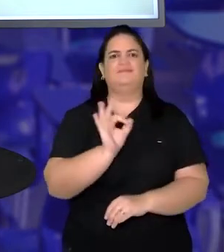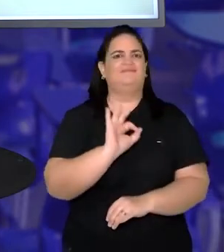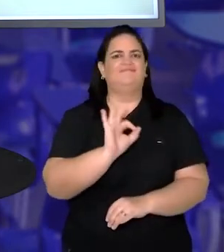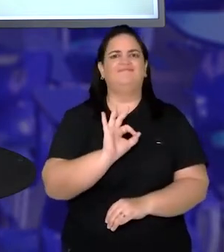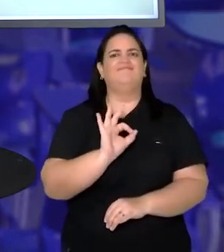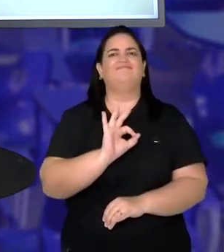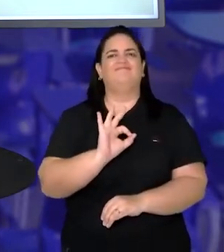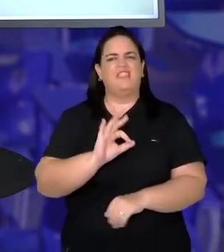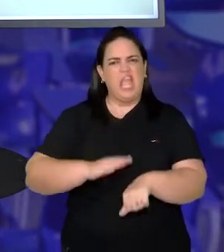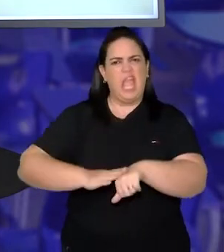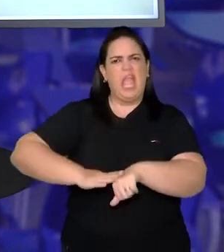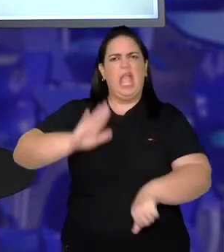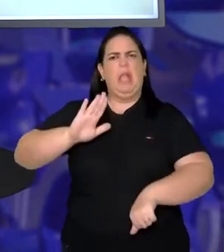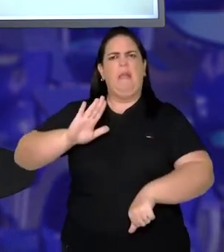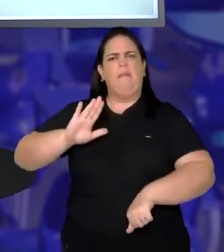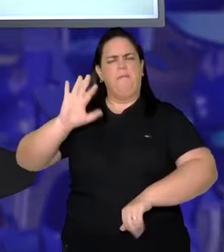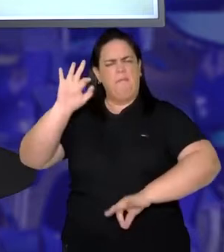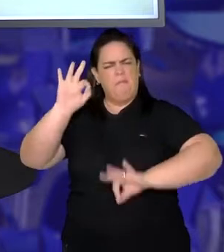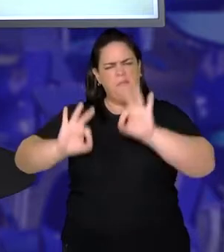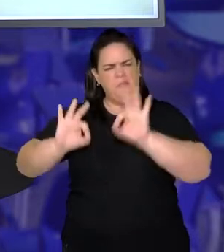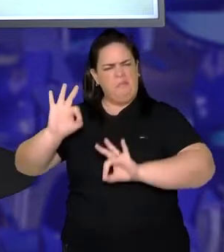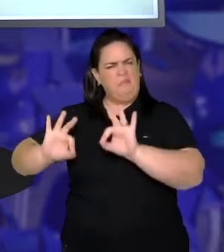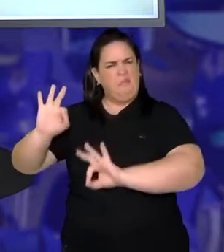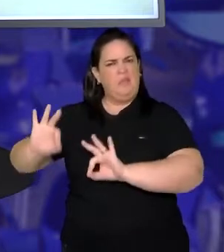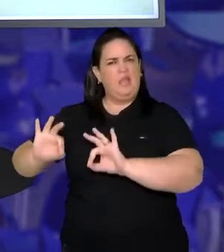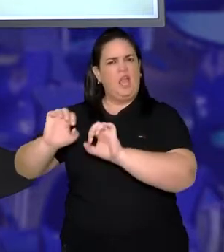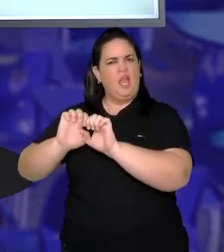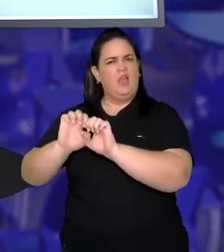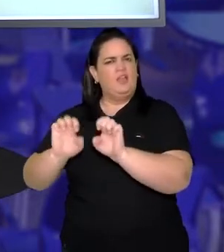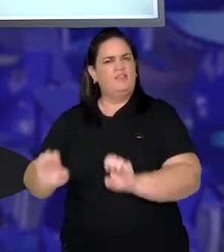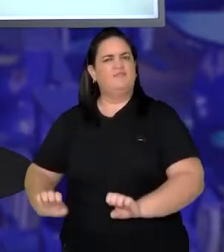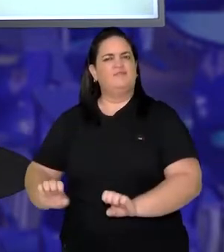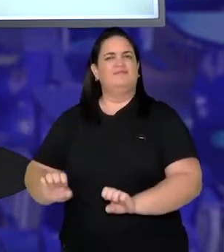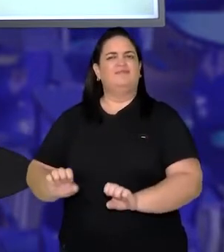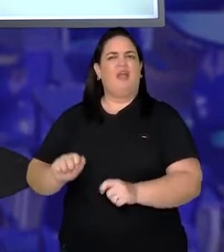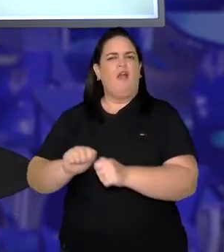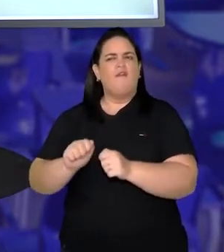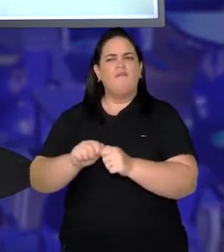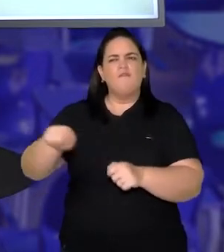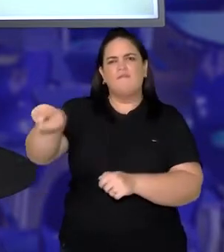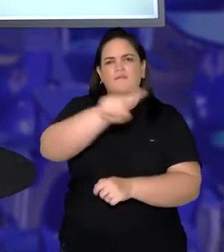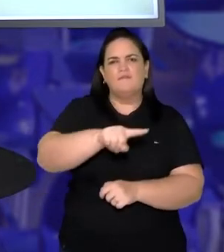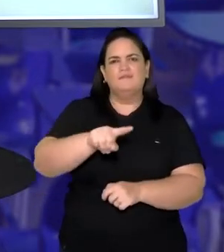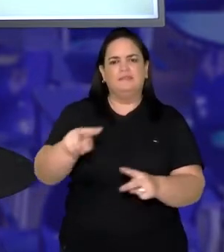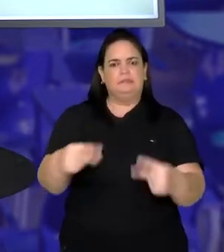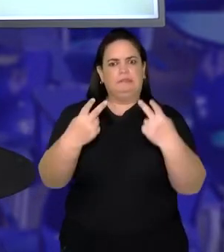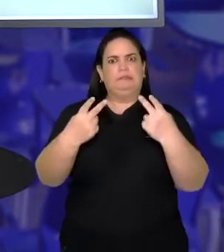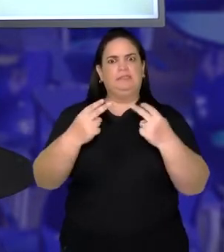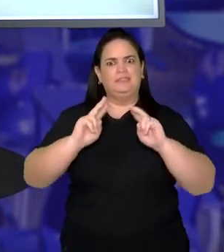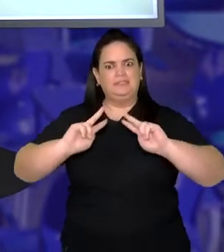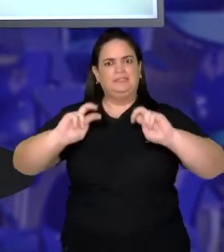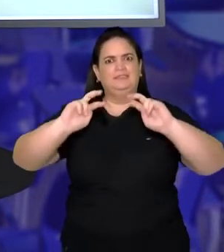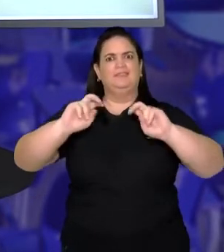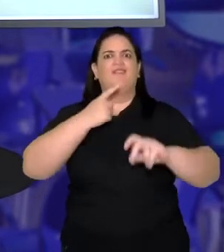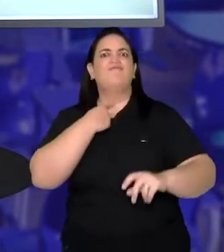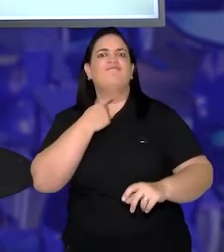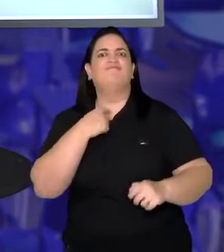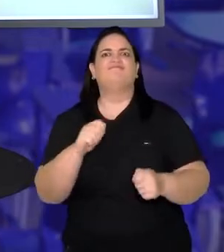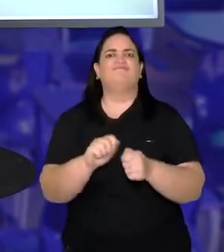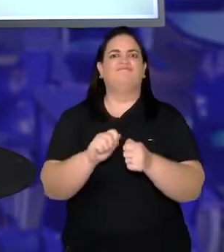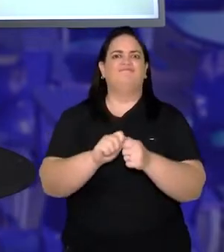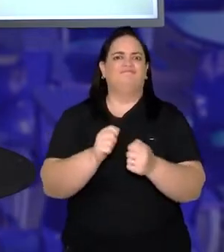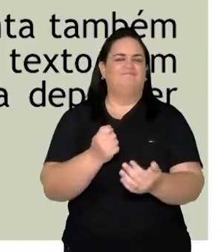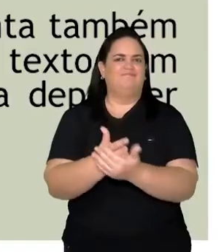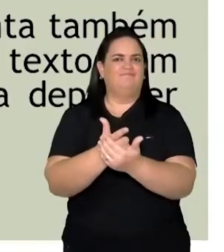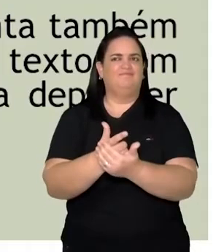comunicar. Ele faz isso de uma forma muito bem pensada, muito bem articulada, para gerar essa empolgação no consumidor. E também existe a